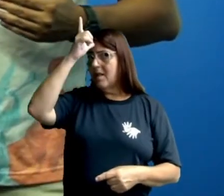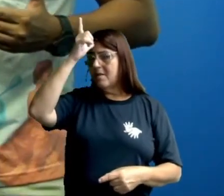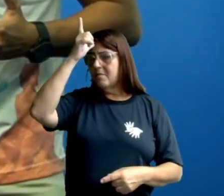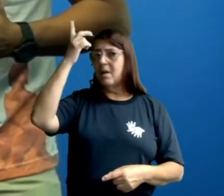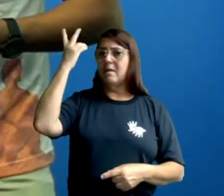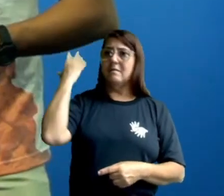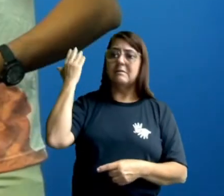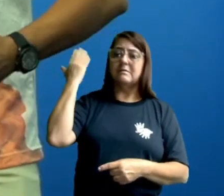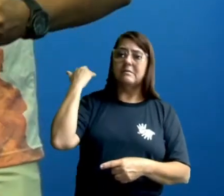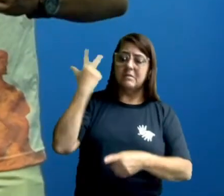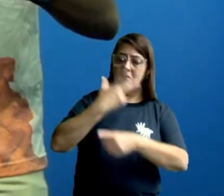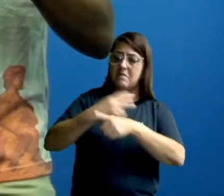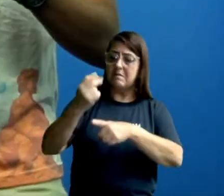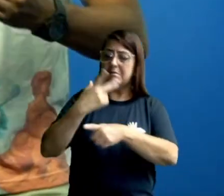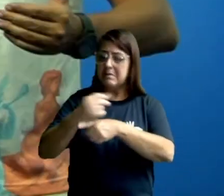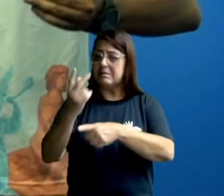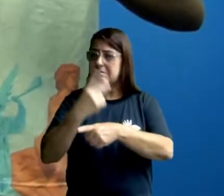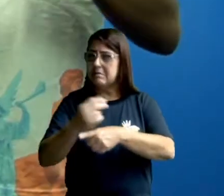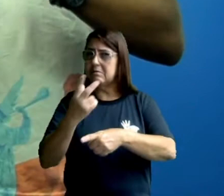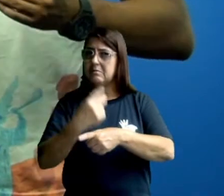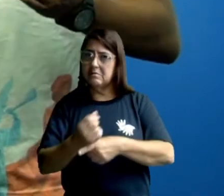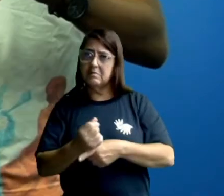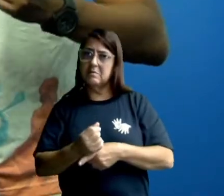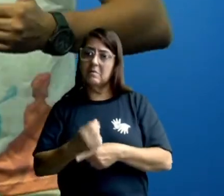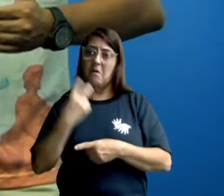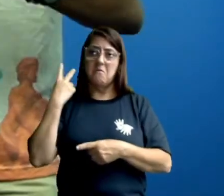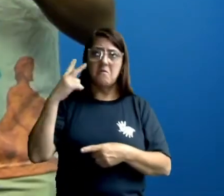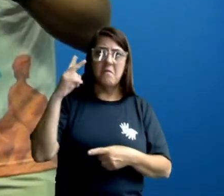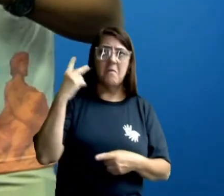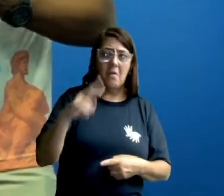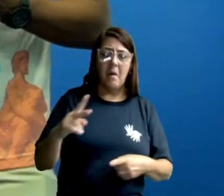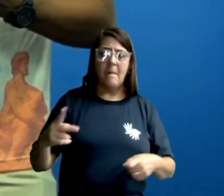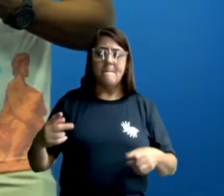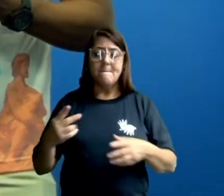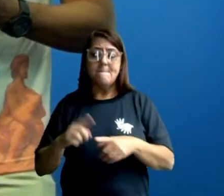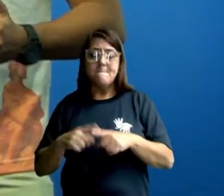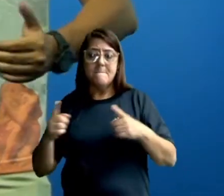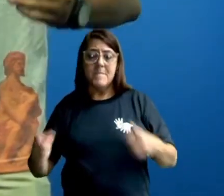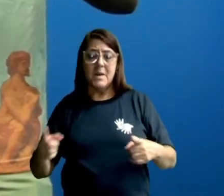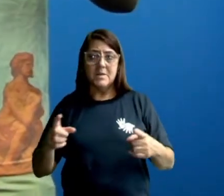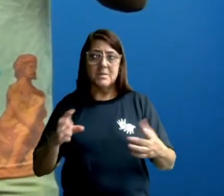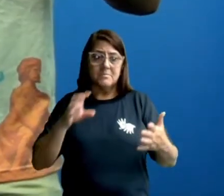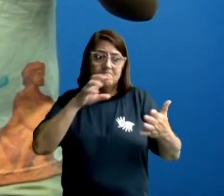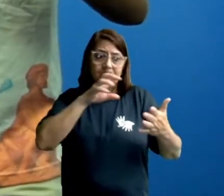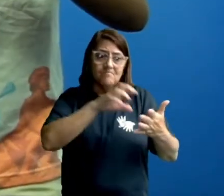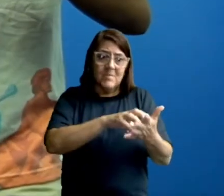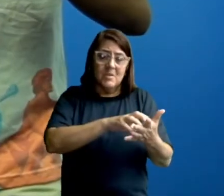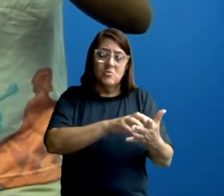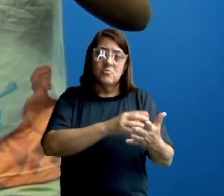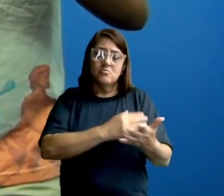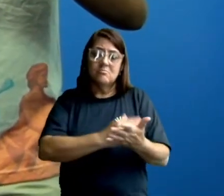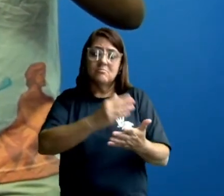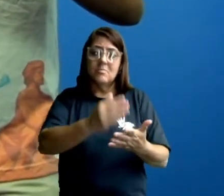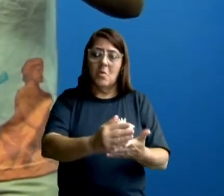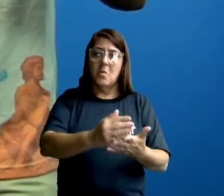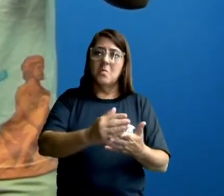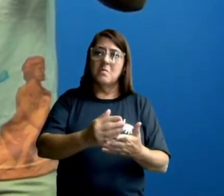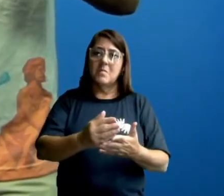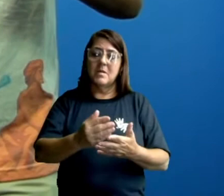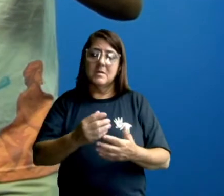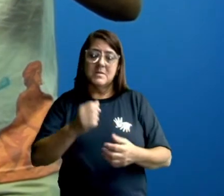de vitórias, só que o eixo, os aliados acabam se fortalecendo e começam a combater um